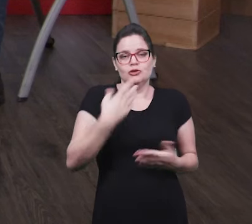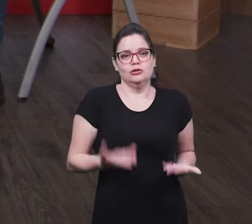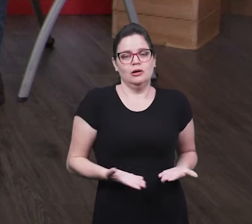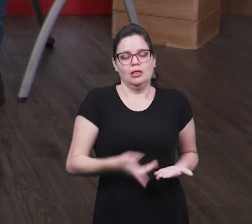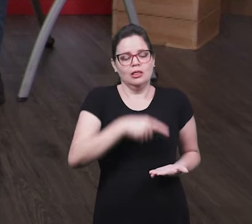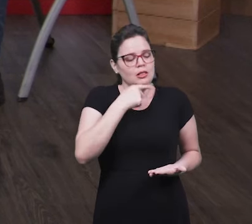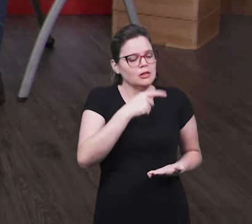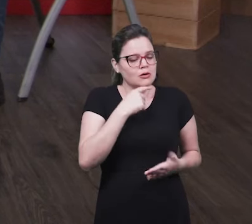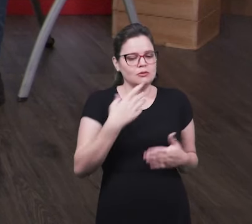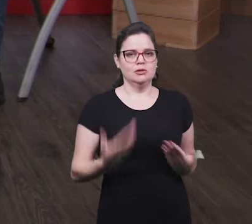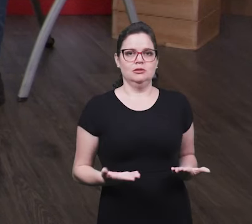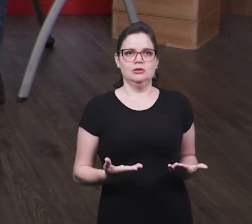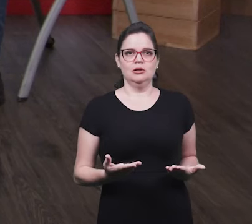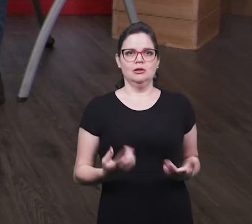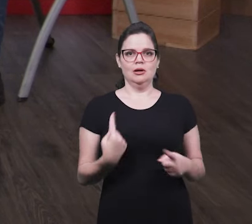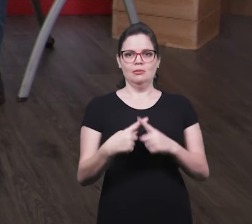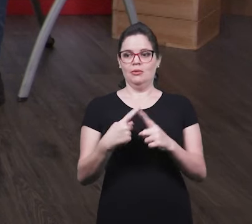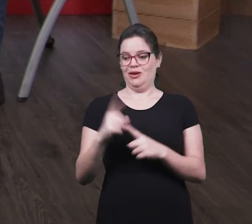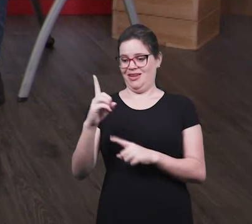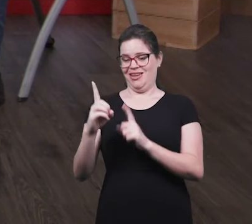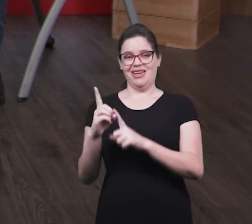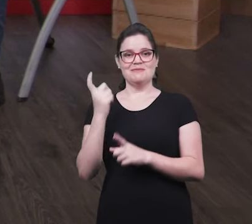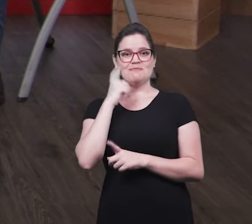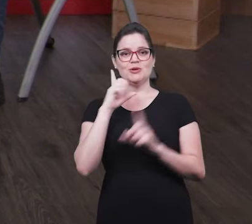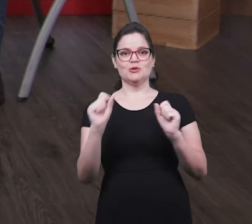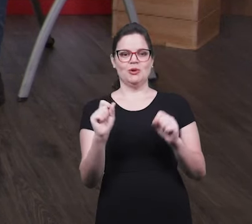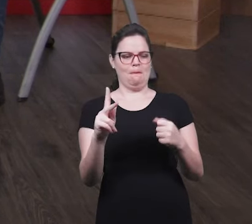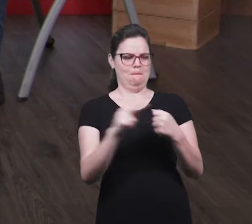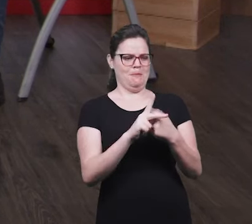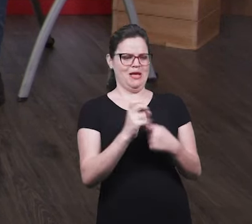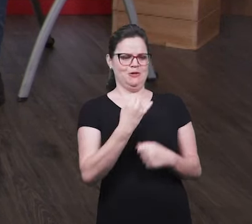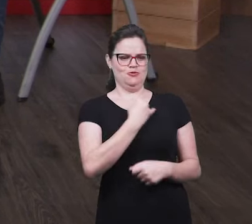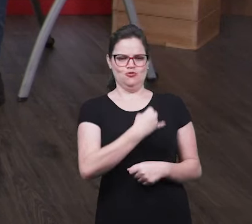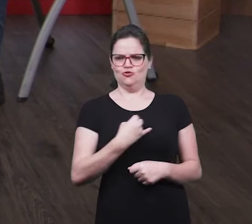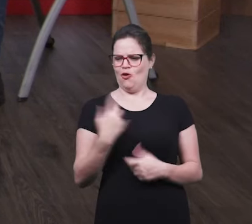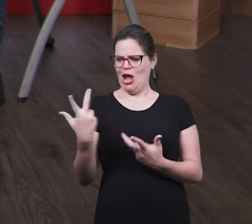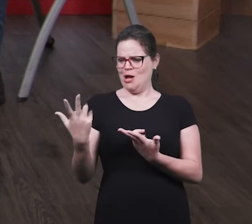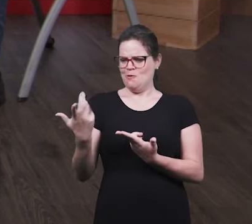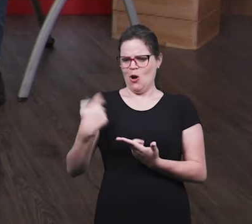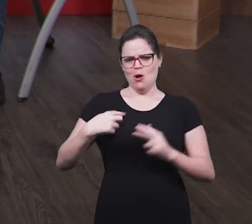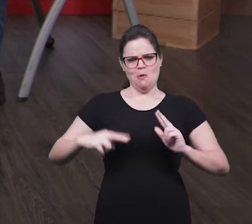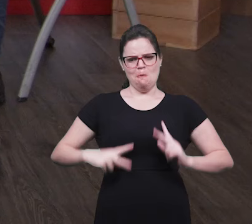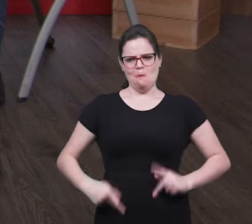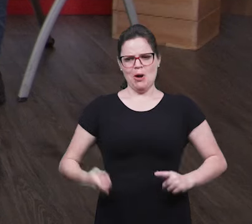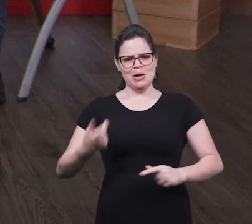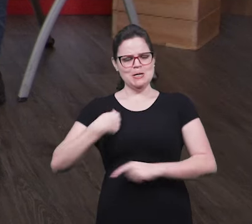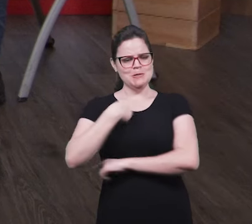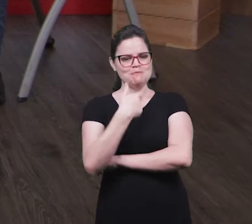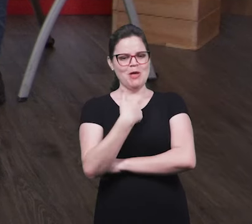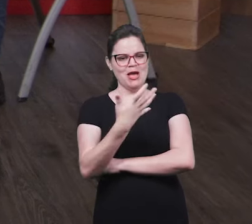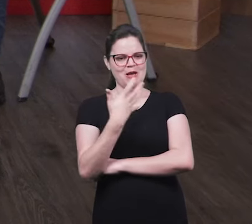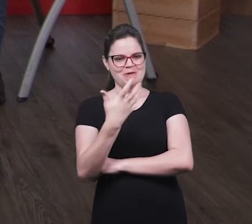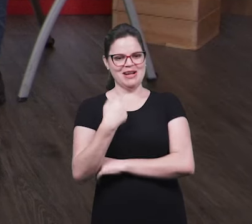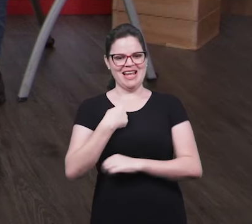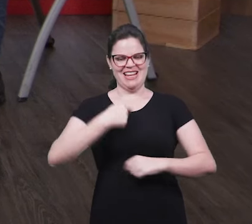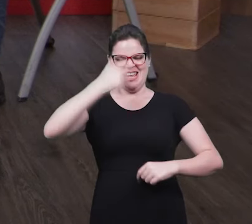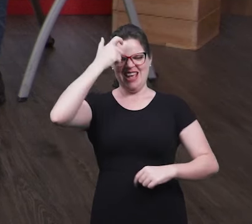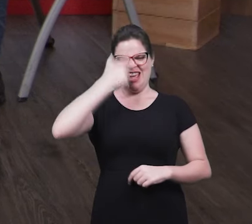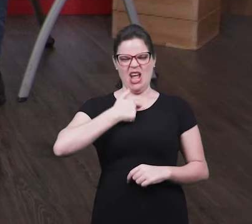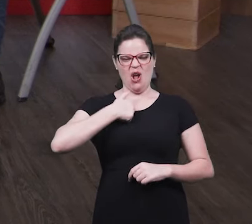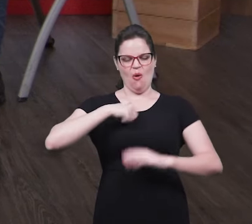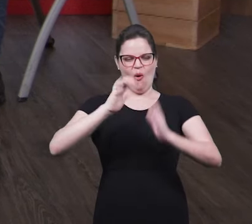que Pedro e João fossem como ele. Porque ele, o que ele queria? Ele queria, era por interesse, para que